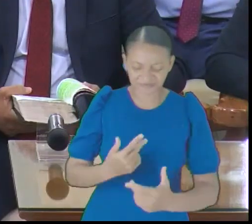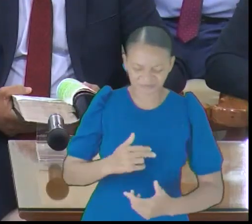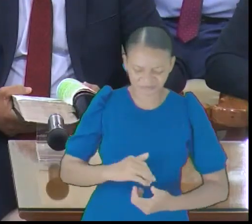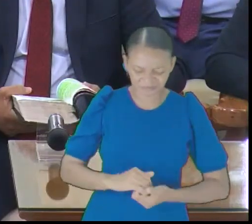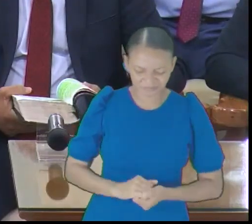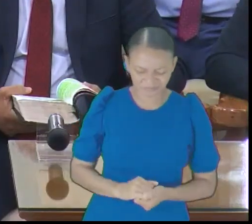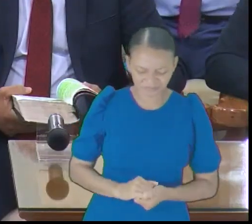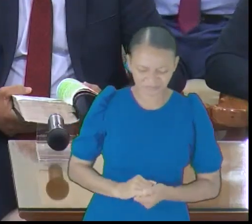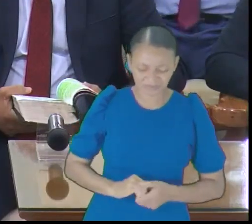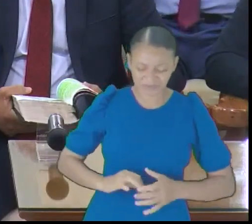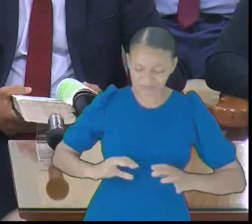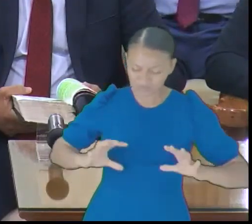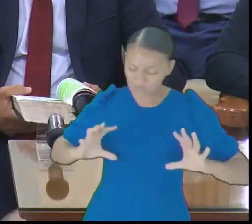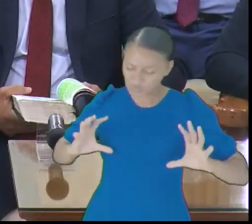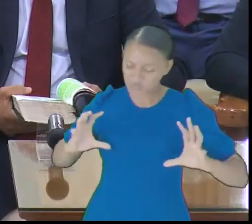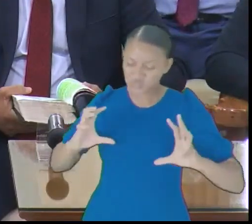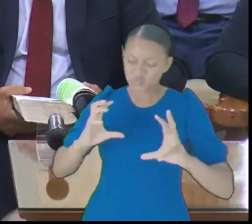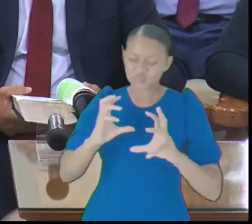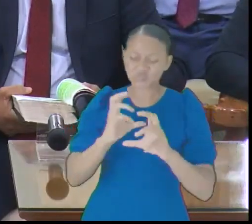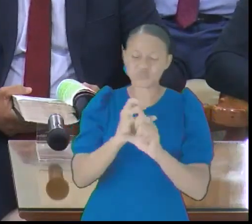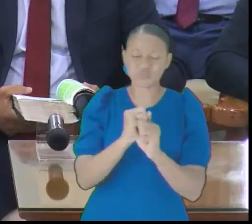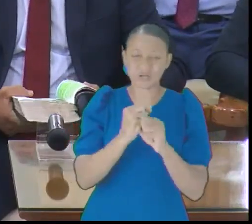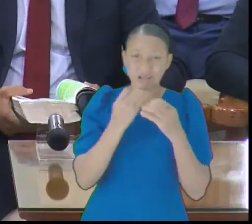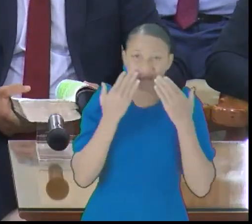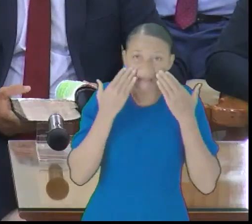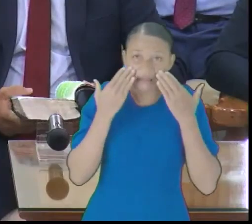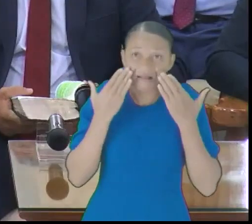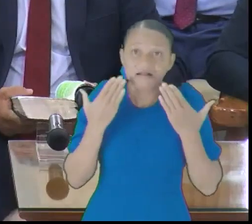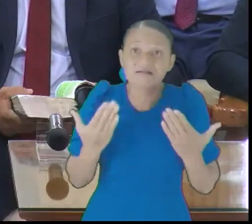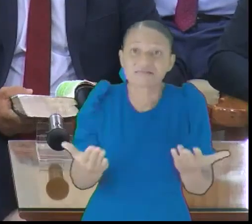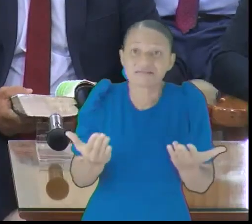A escuridão está diante de nós.